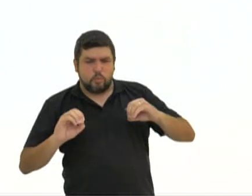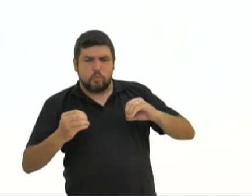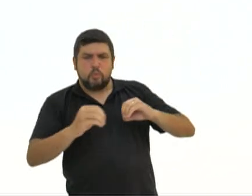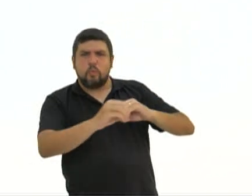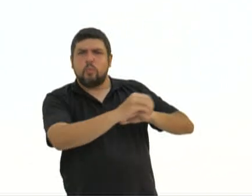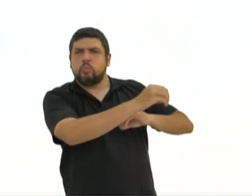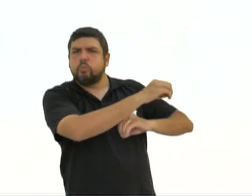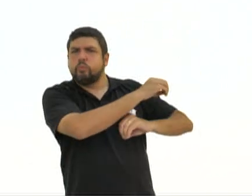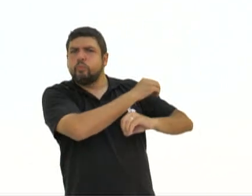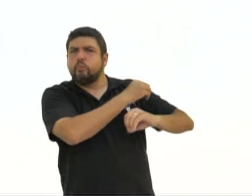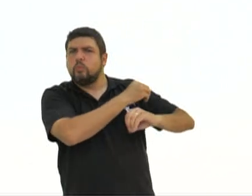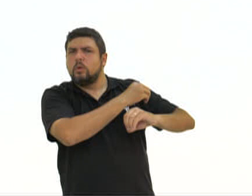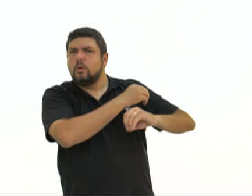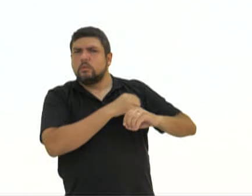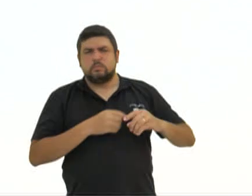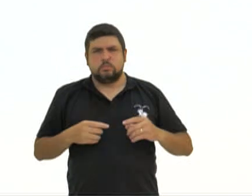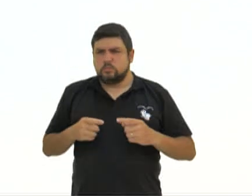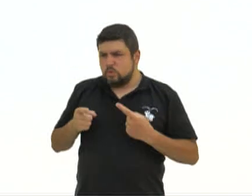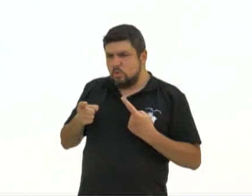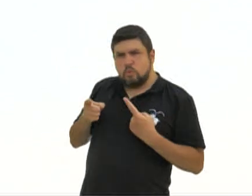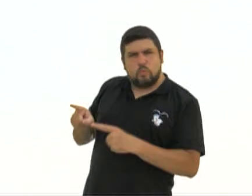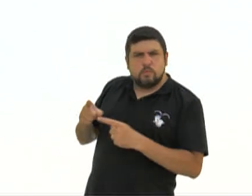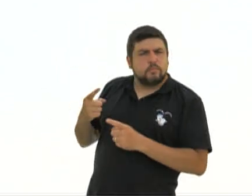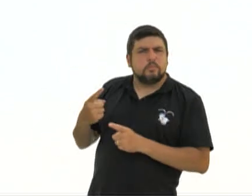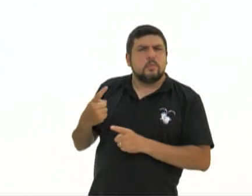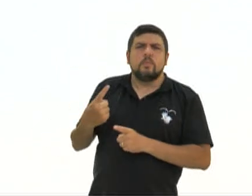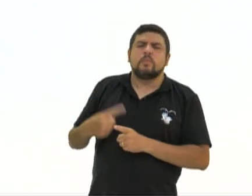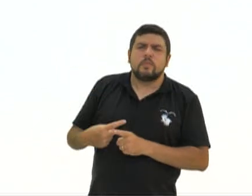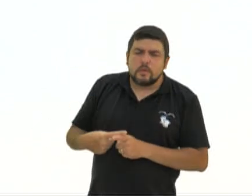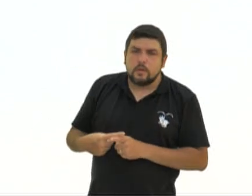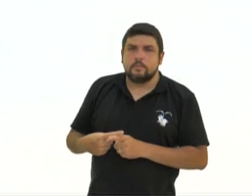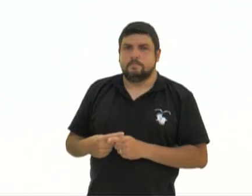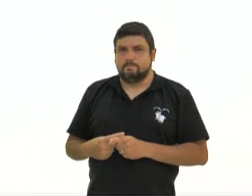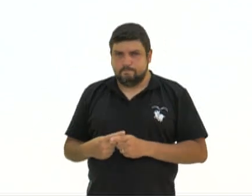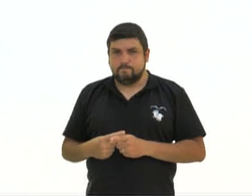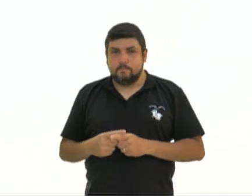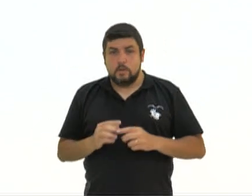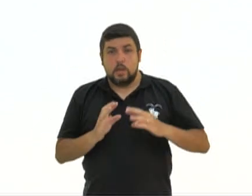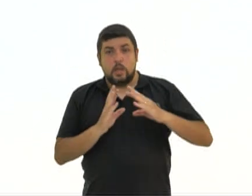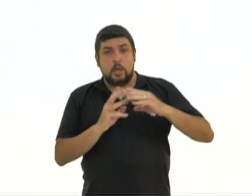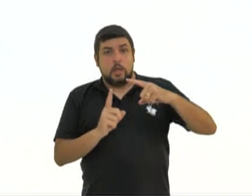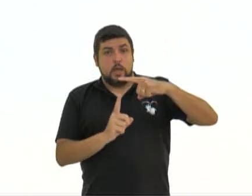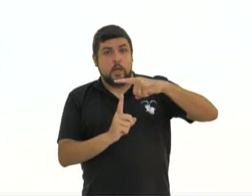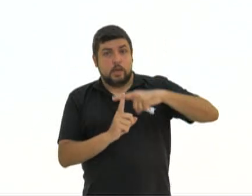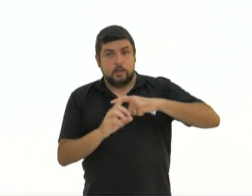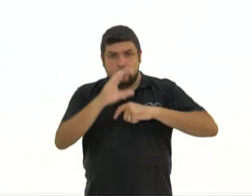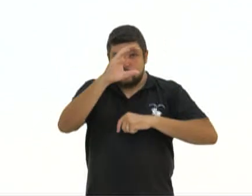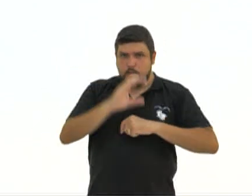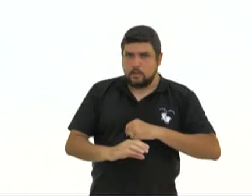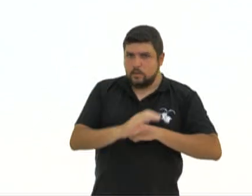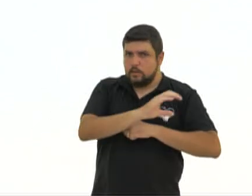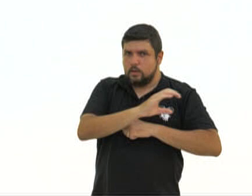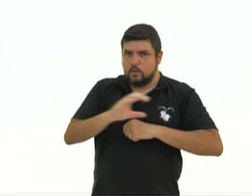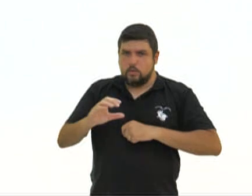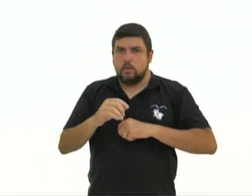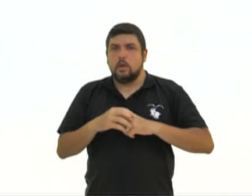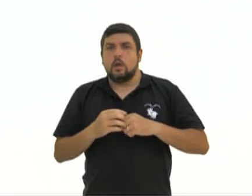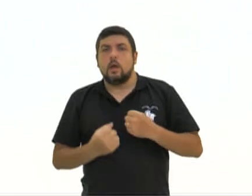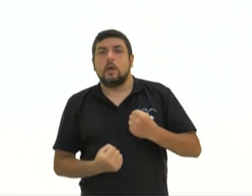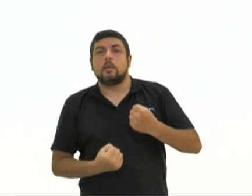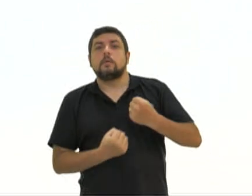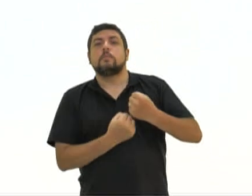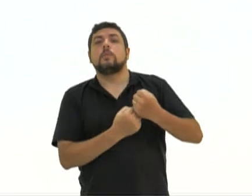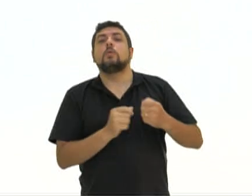tão questionadas? Porque nesse momento a Igreja Católica, né, ela apoiava a ideia